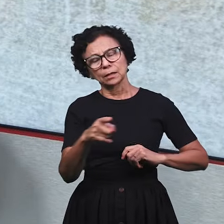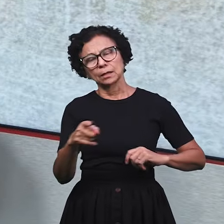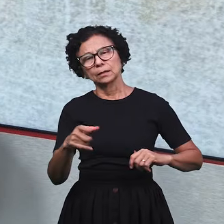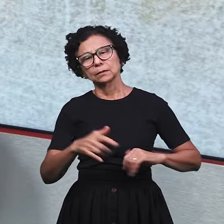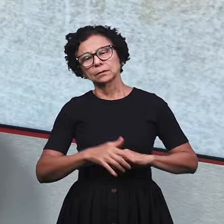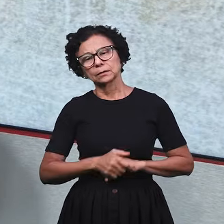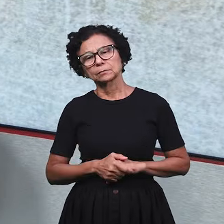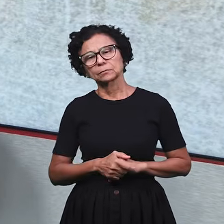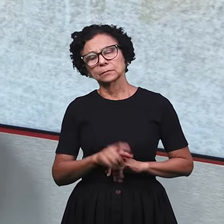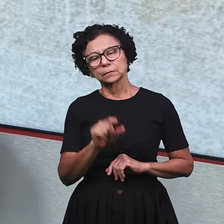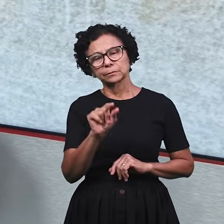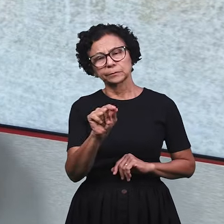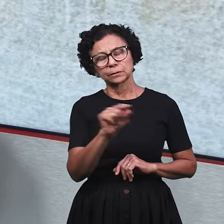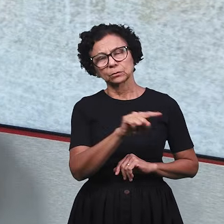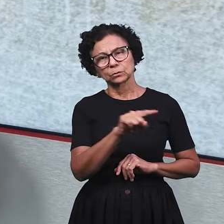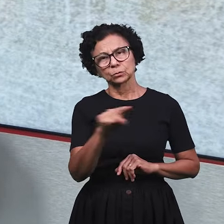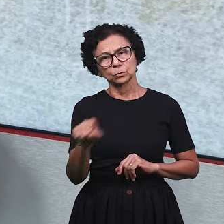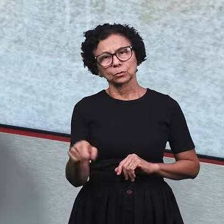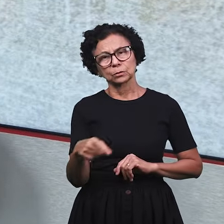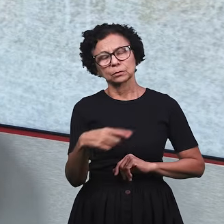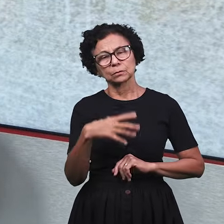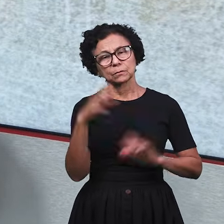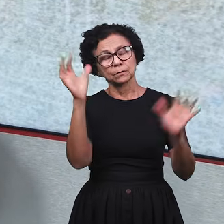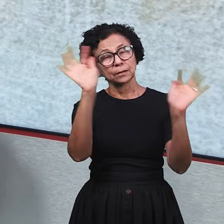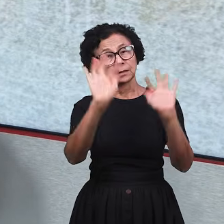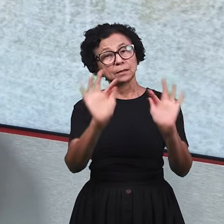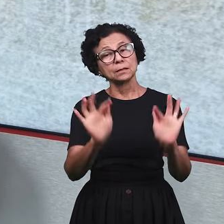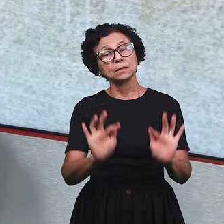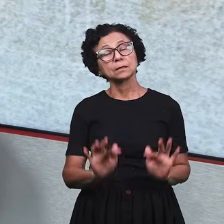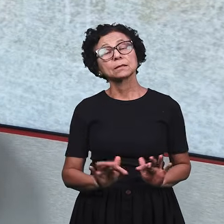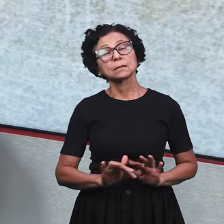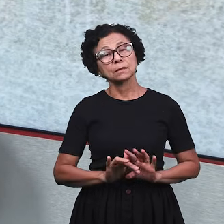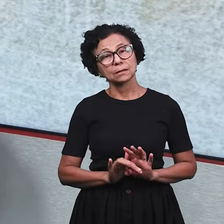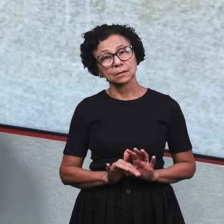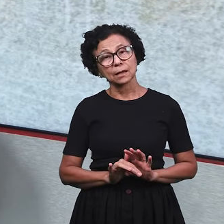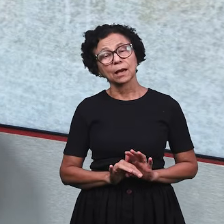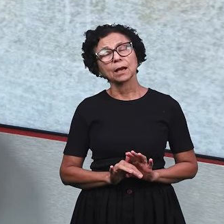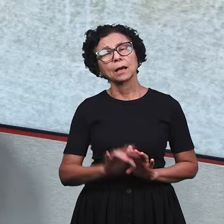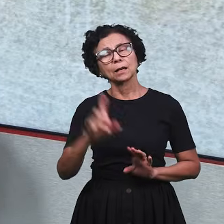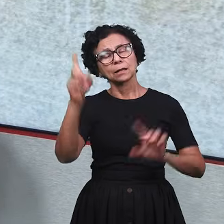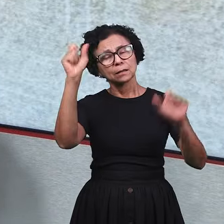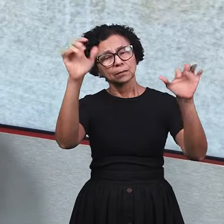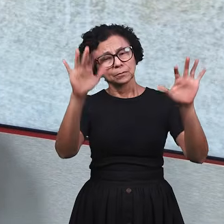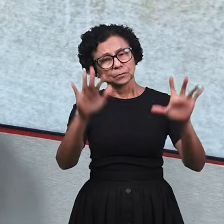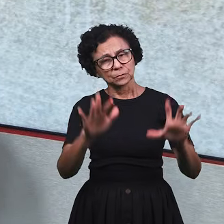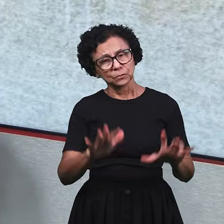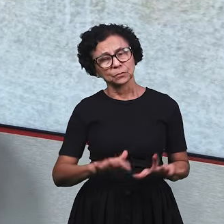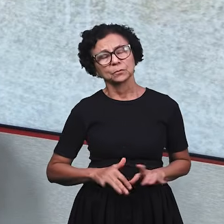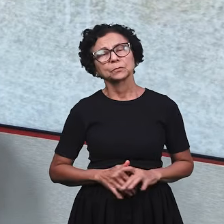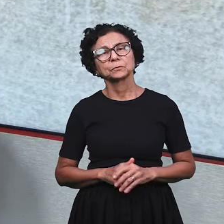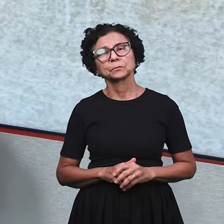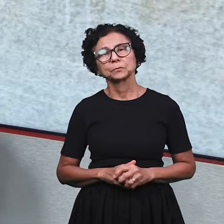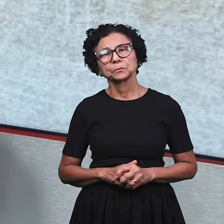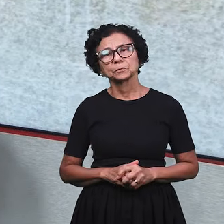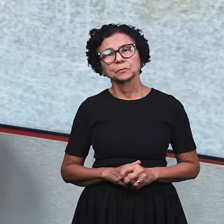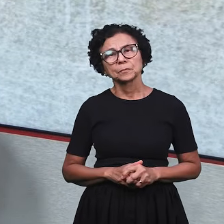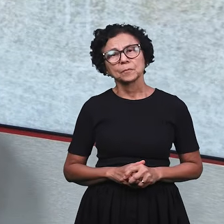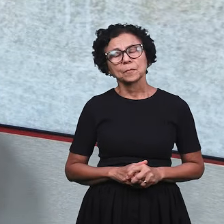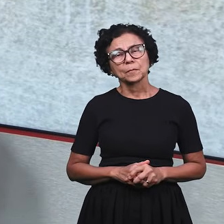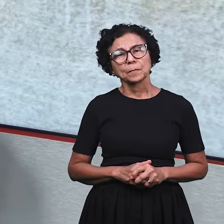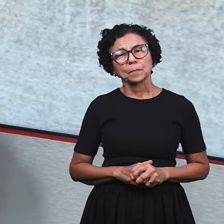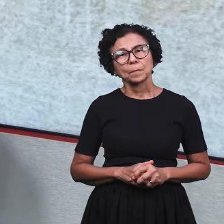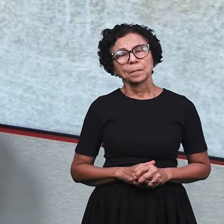ele está se referindo a elas como pessoas felizes, pessoas abençoadas. As